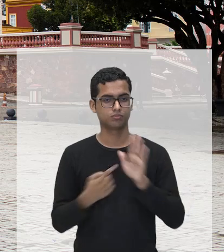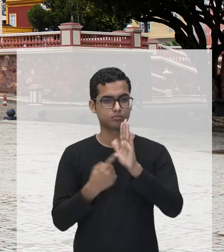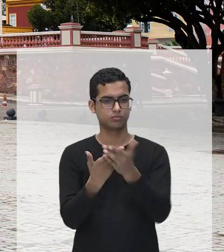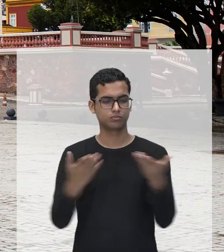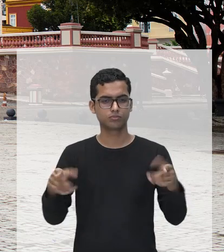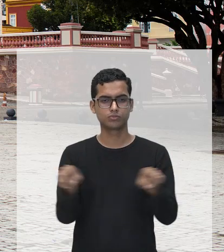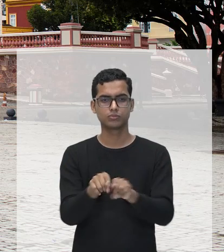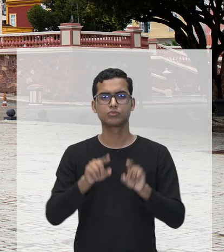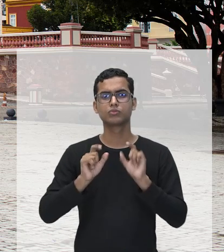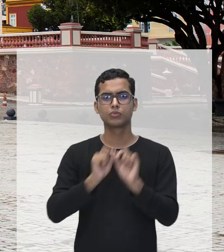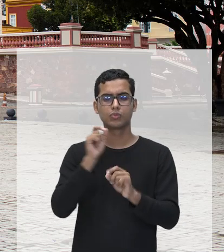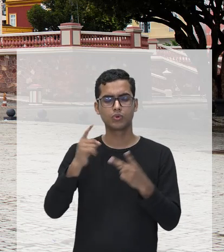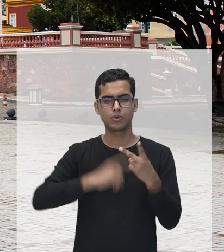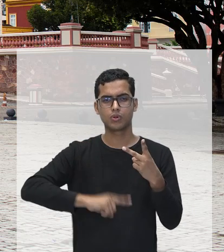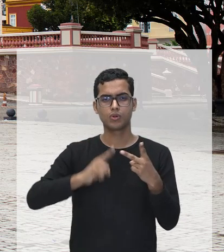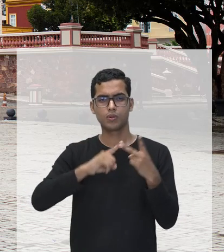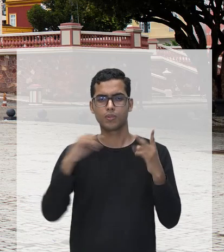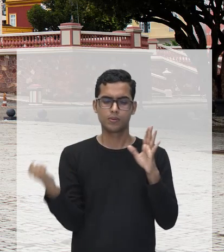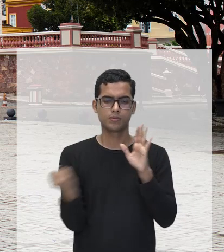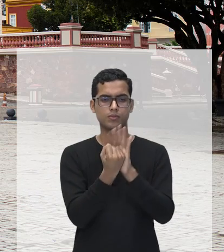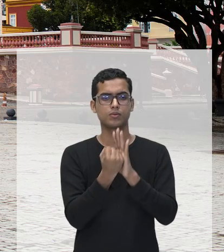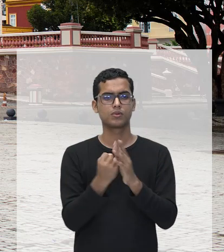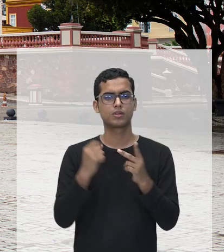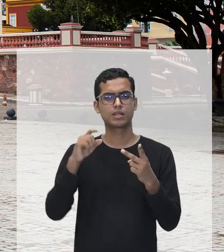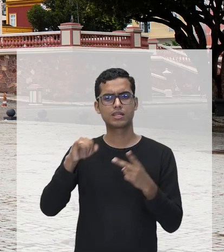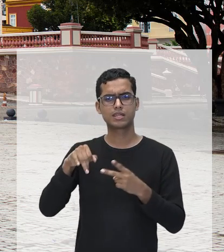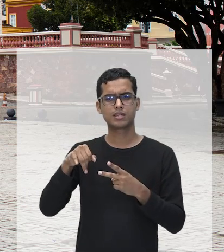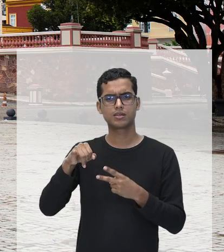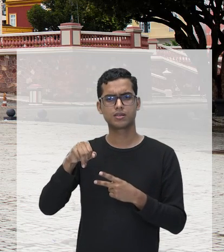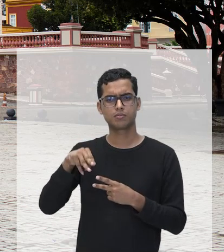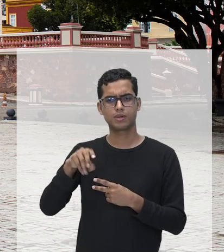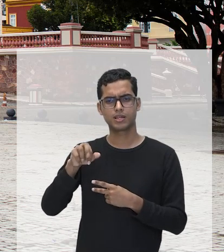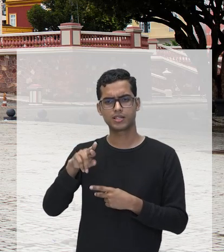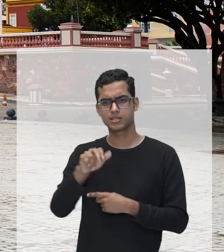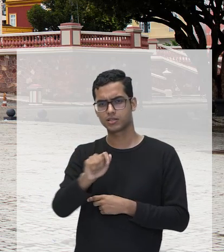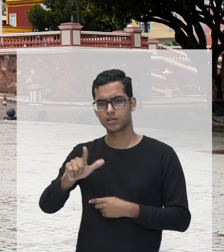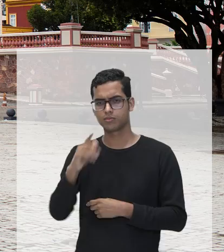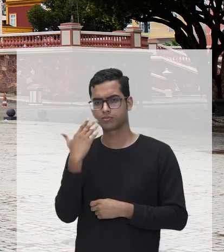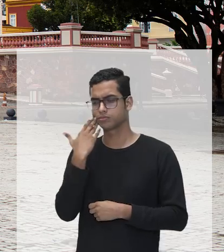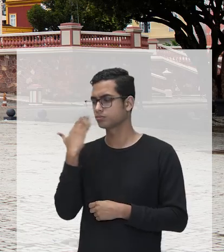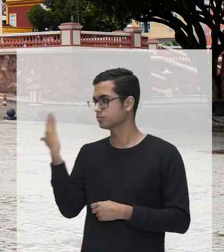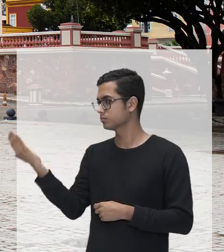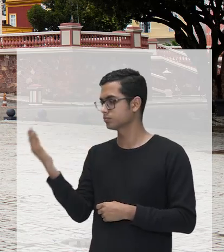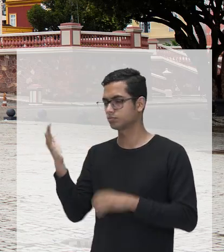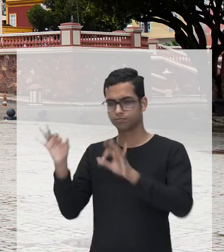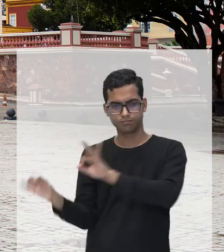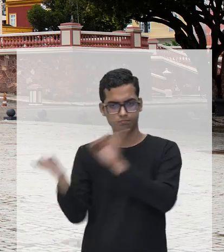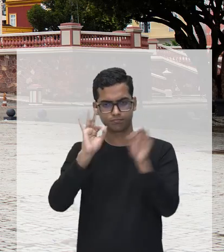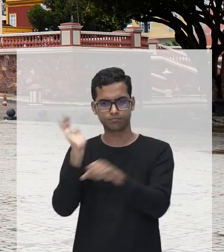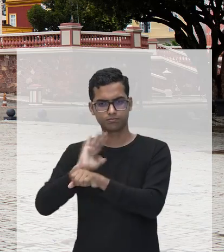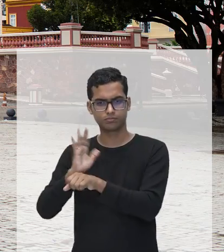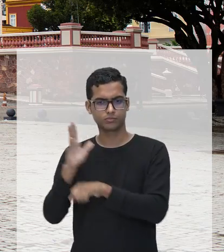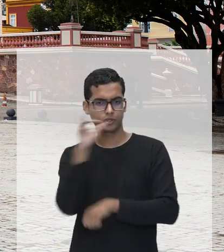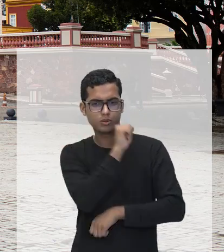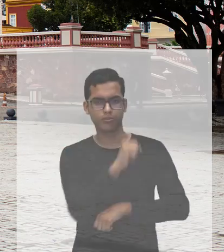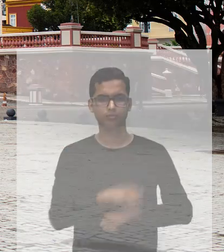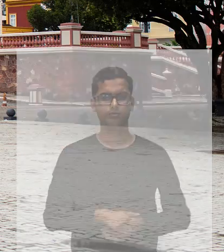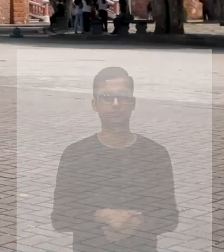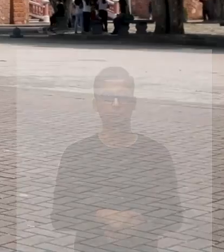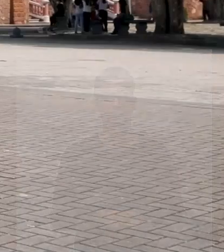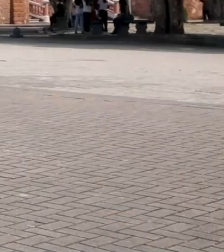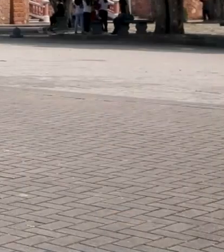vocês o que é o patrimônio imaterial. Vamos assistir um pequeno trecho de um vídeo.